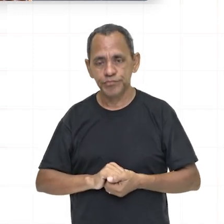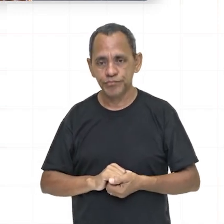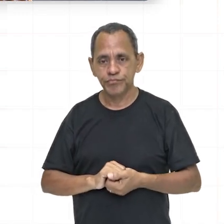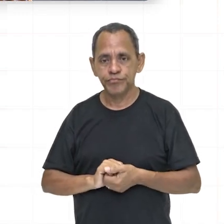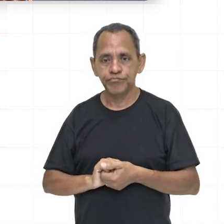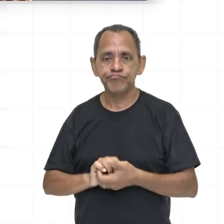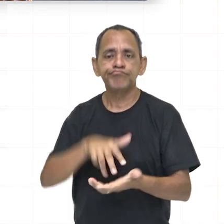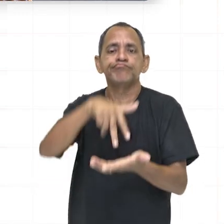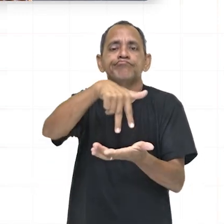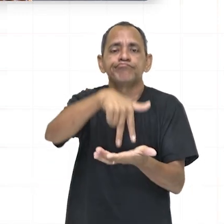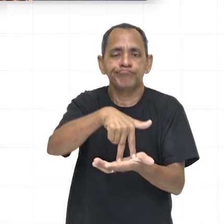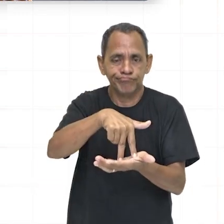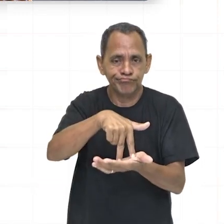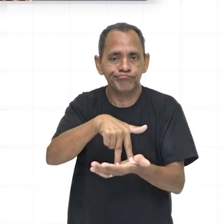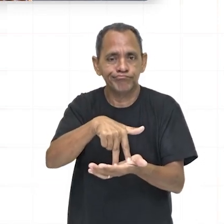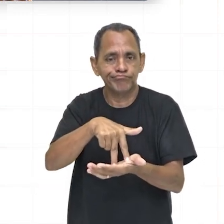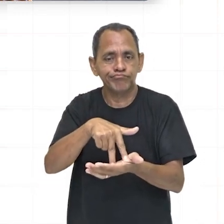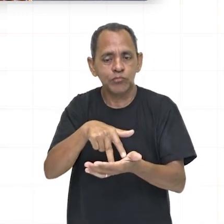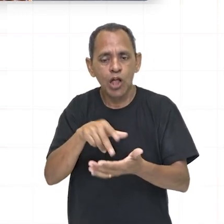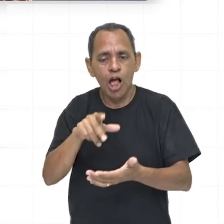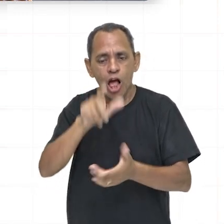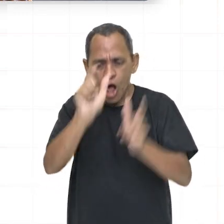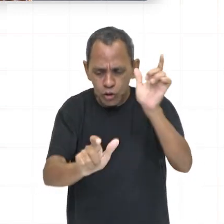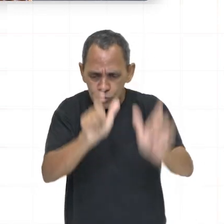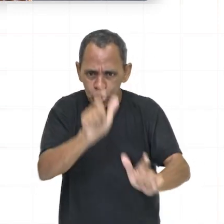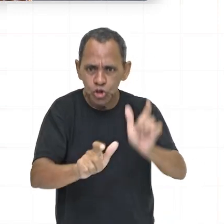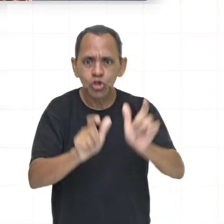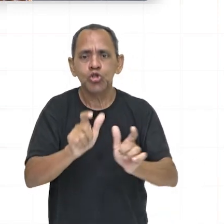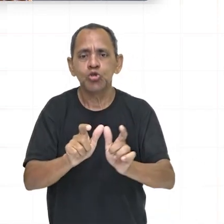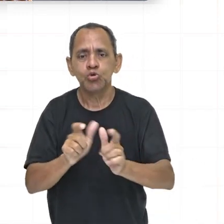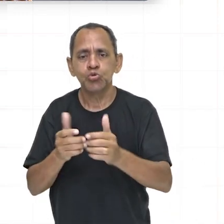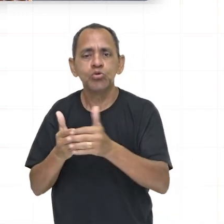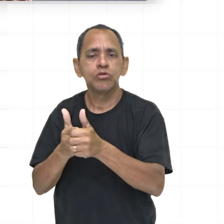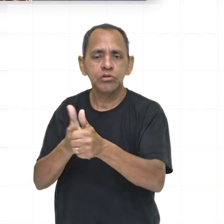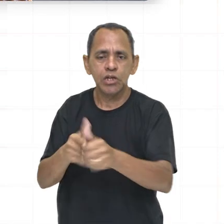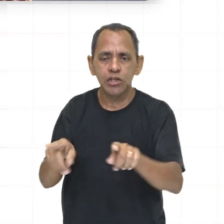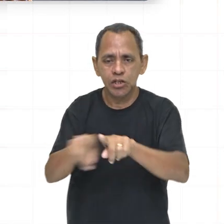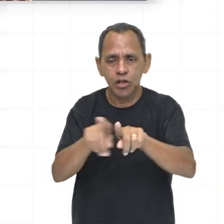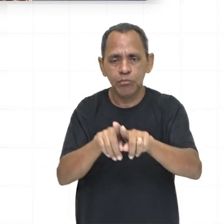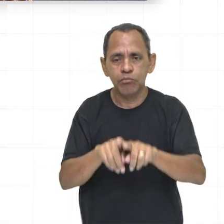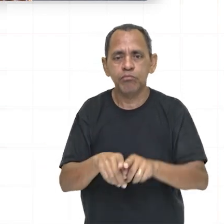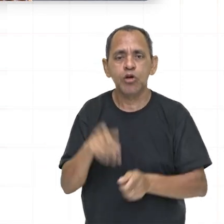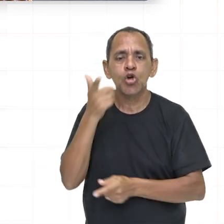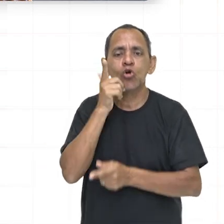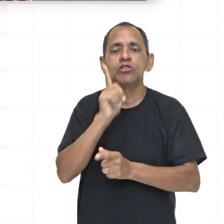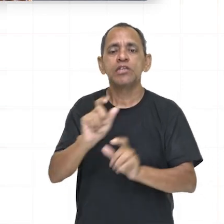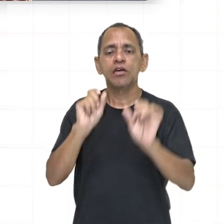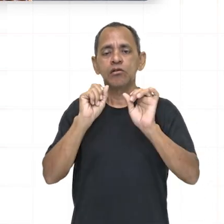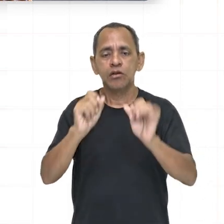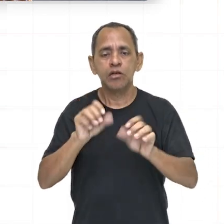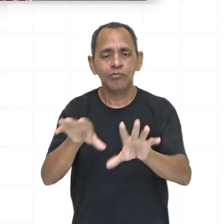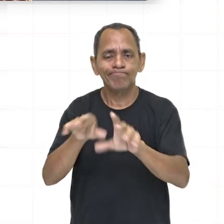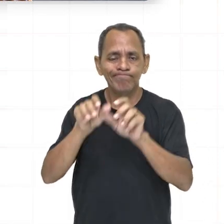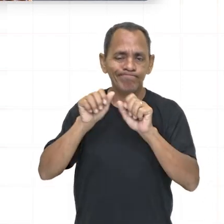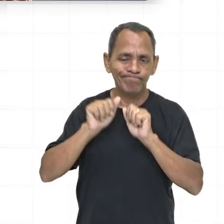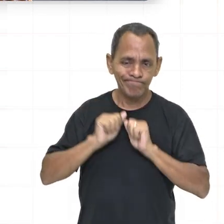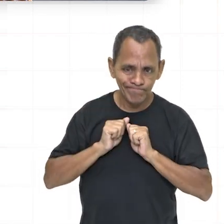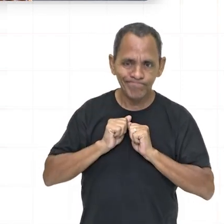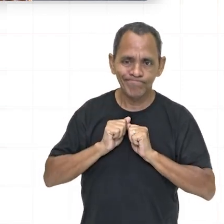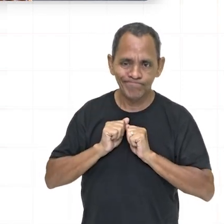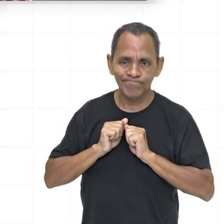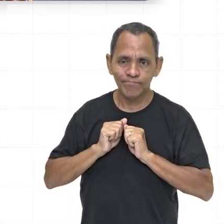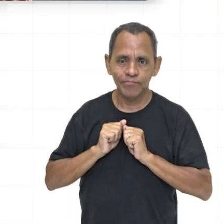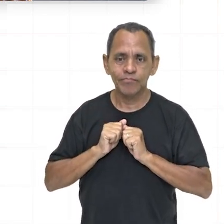adquirem com a prática a tão sonhada paz interior. Lembrando que esta prática, da